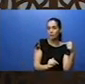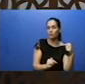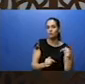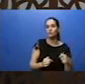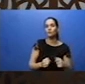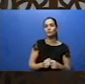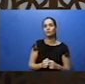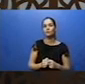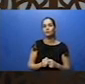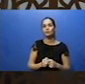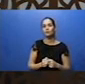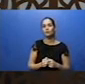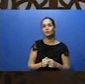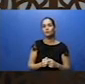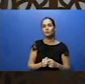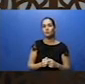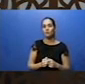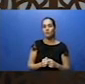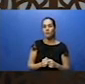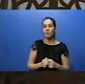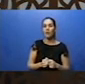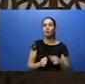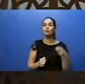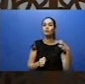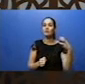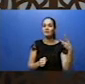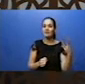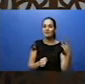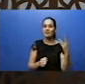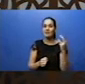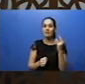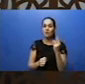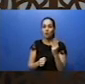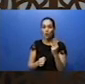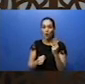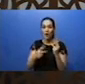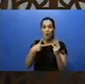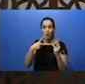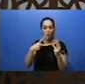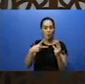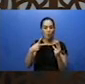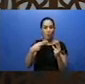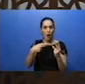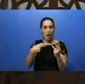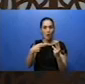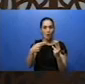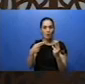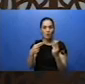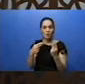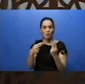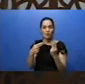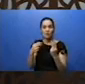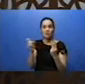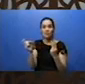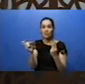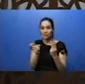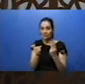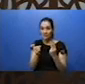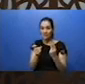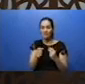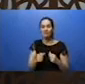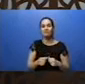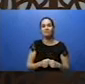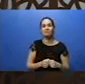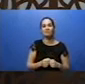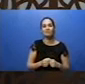36 menos 4, 32. Ó, troquei os dois de lado ao mesmo tempo, porque é o padrão,